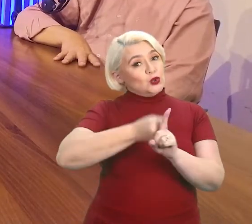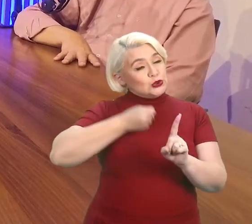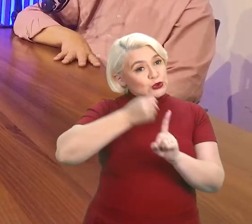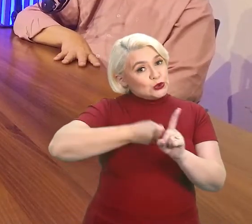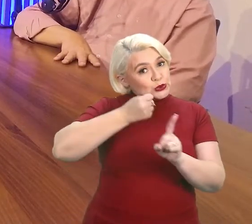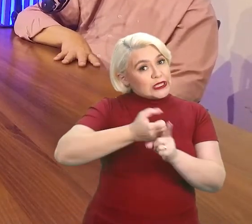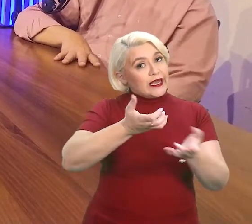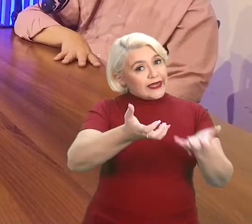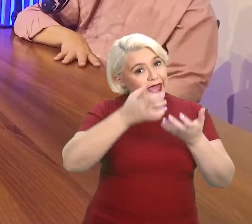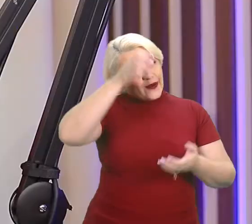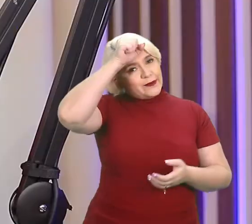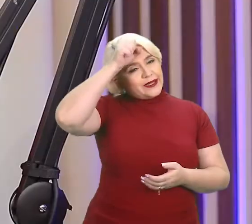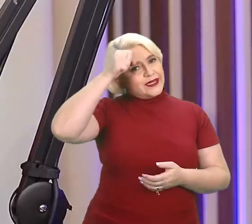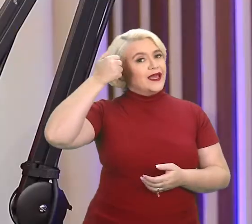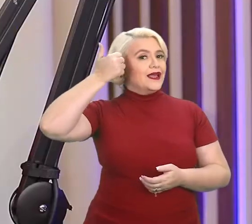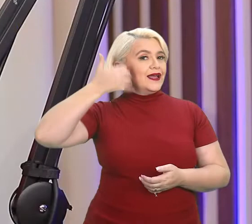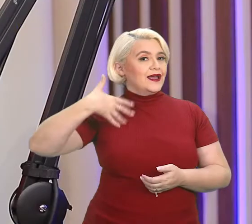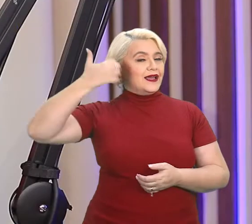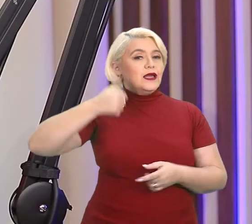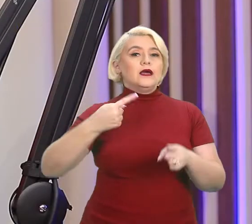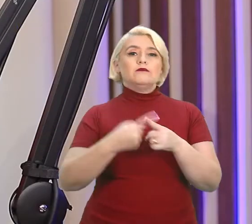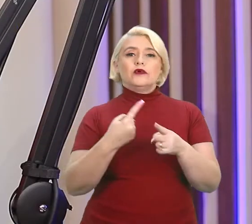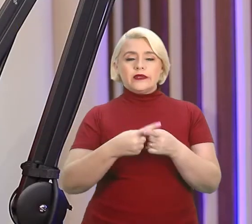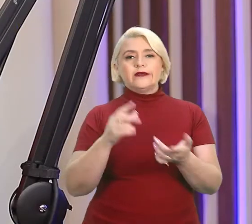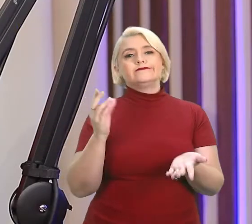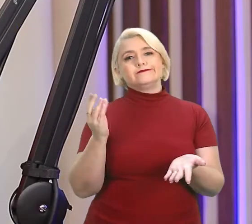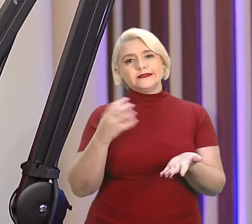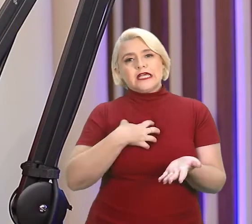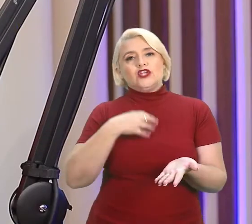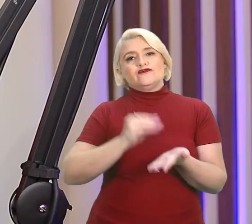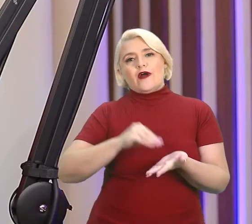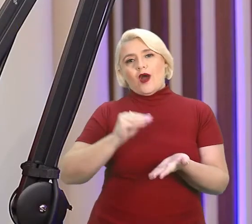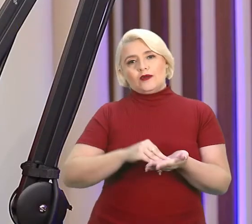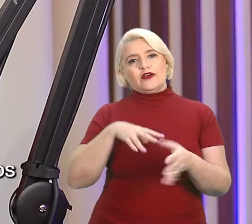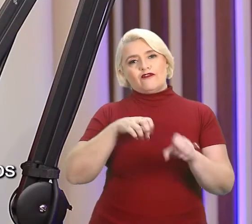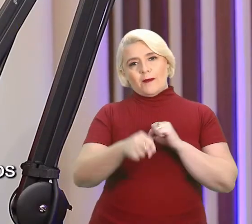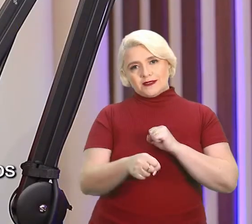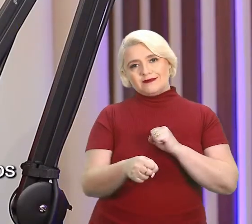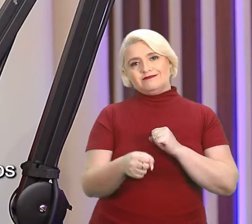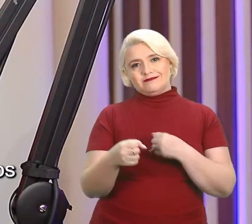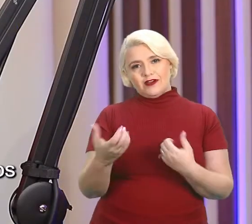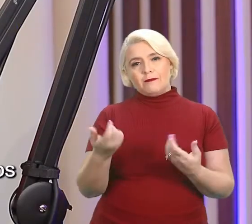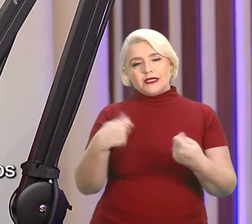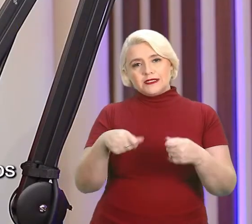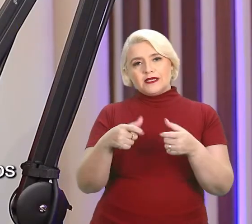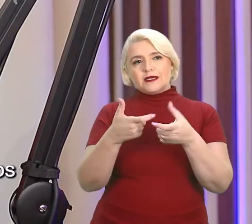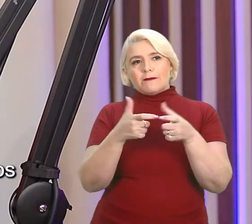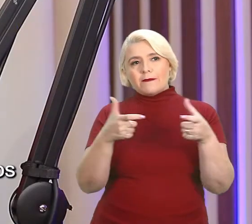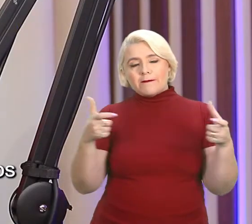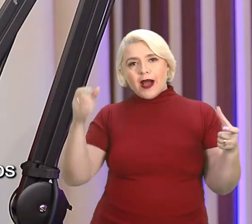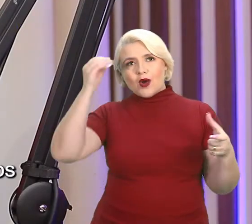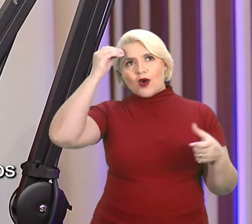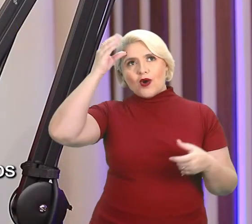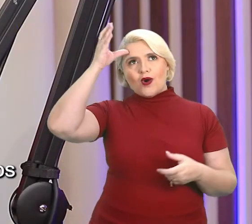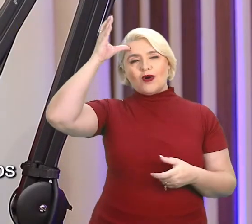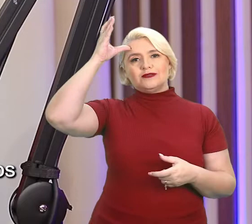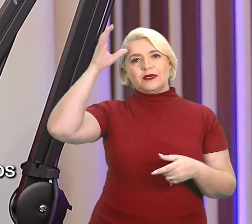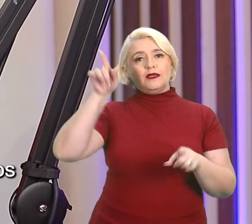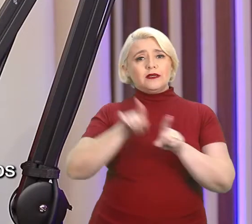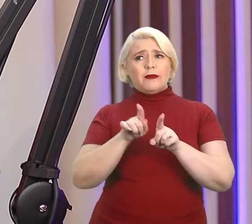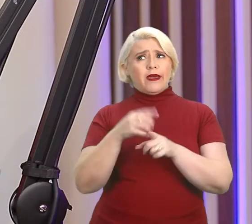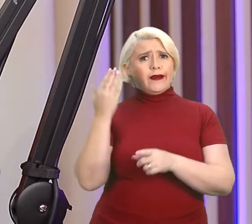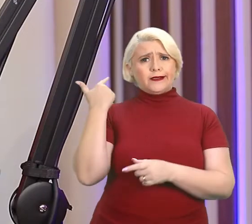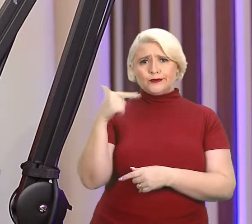isso. Porque isso faz muita falta na nossa formação, né? A gente vai ampliando os conhecimentos, né? E também não tinha